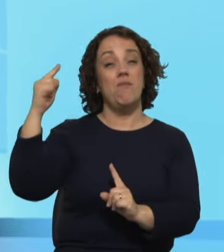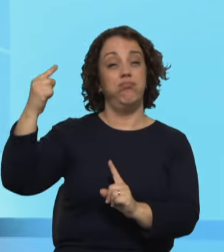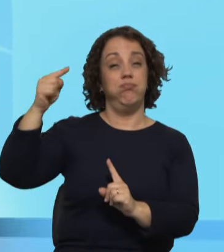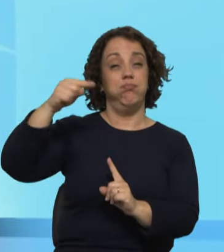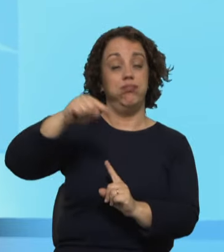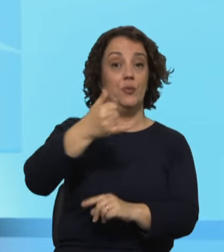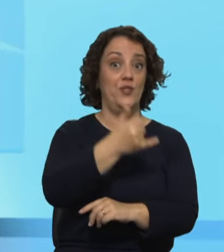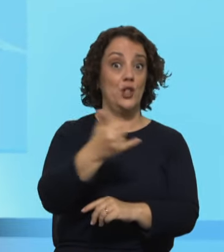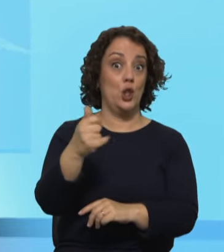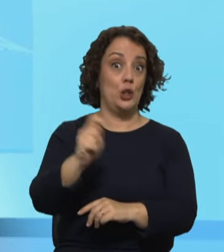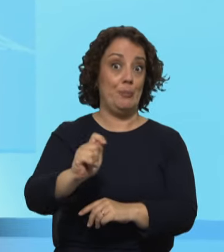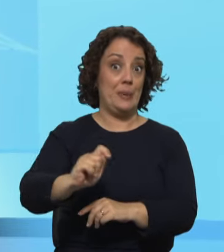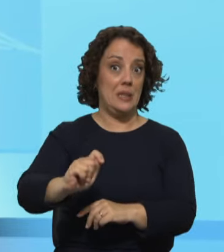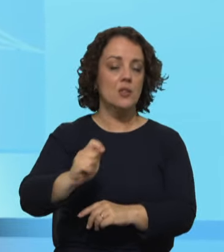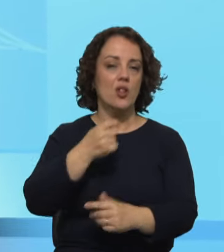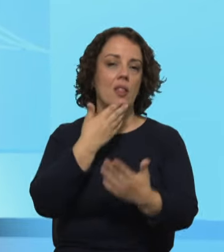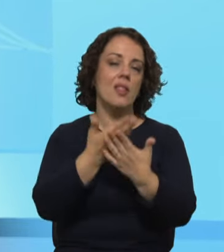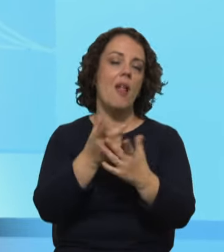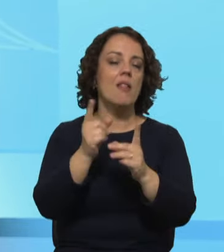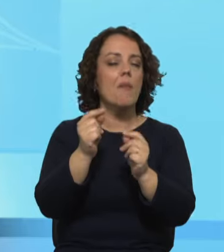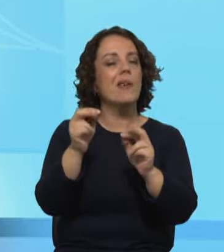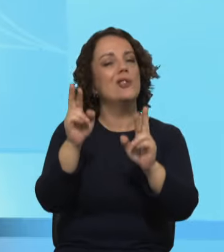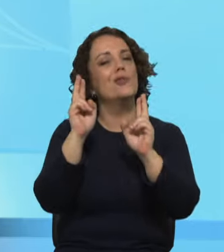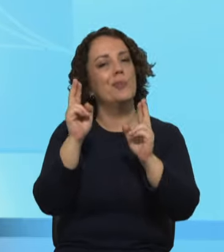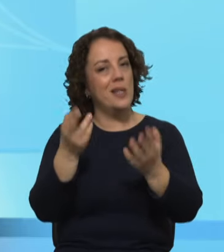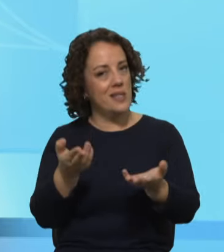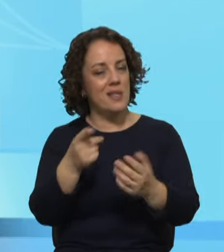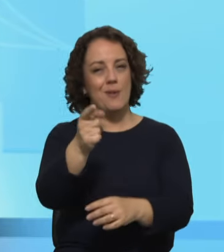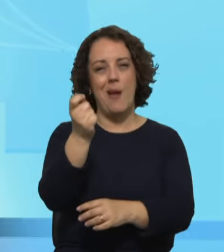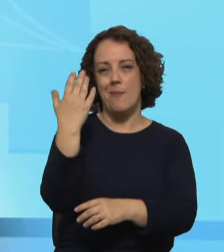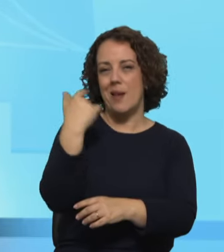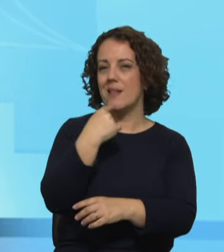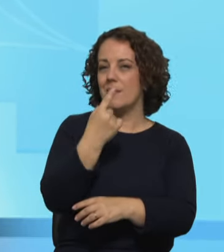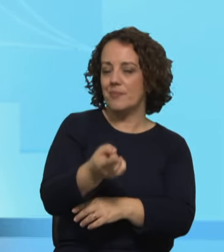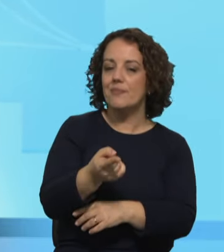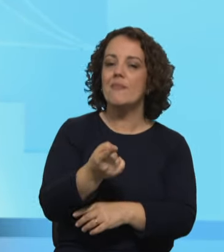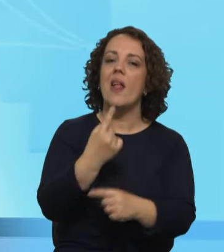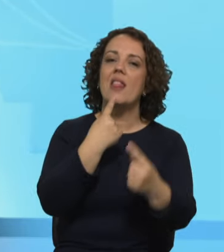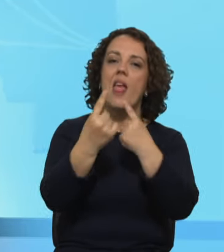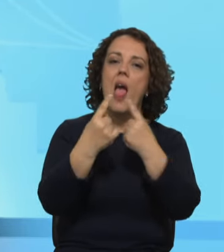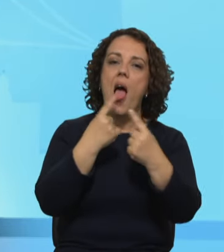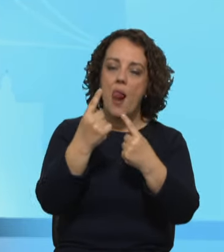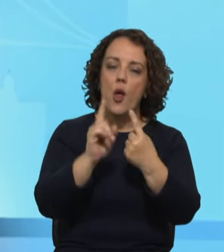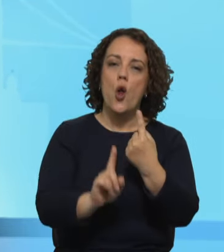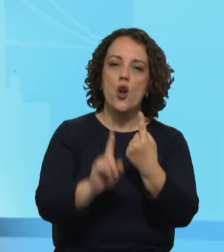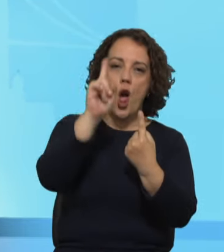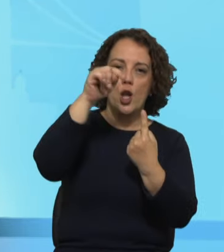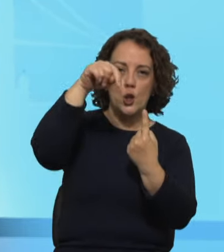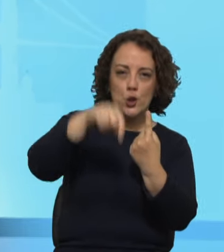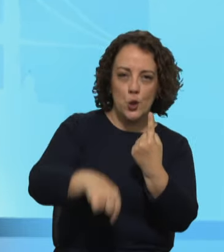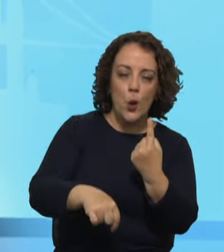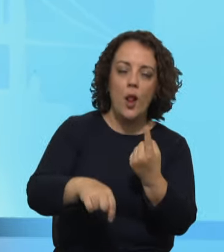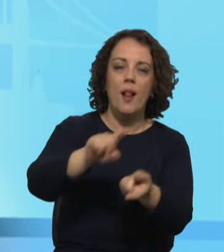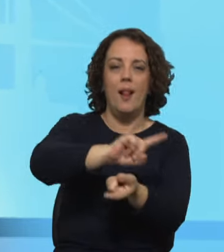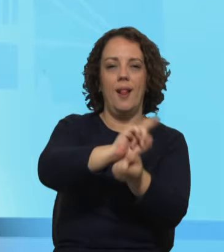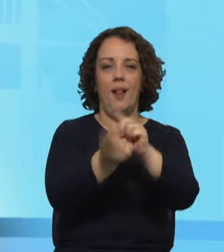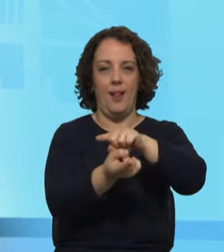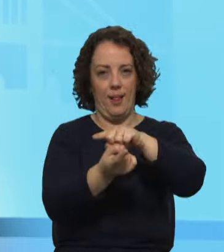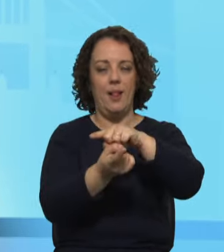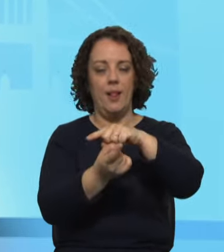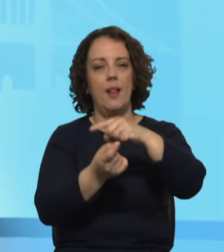também afirma uma esperança eh falávamos há pouco deste diálogo entre Norte Sul e sul norte eh e olharmos para estes